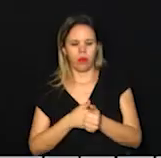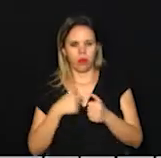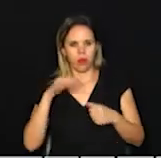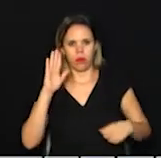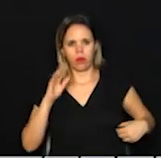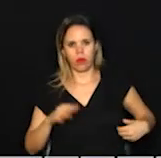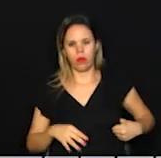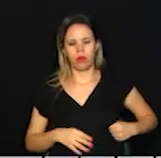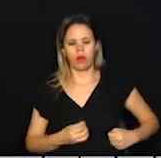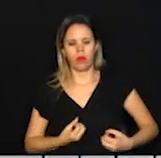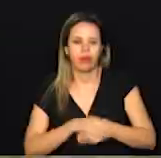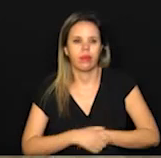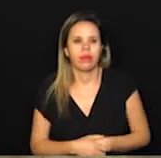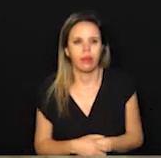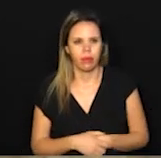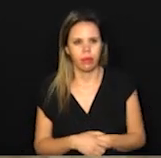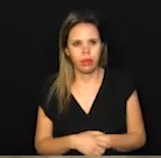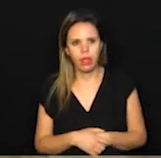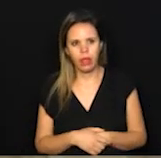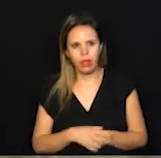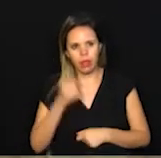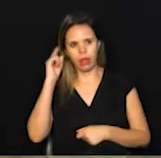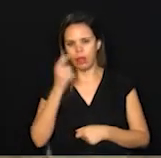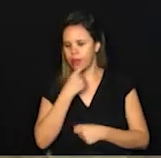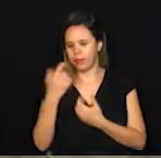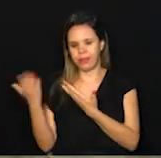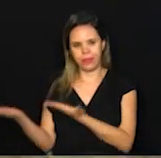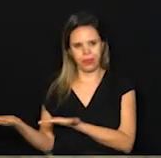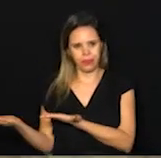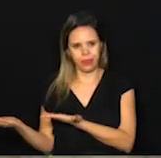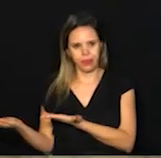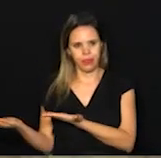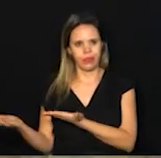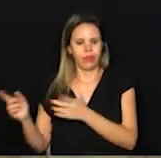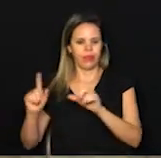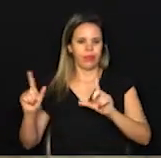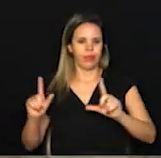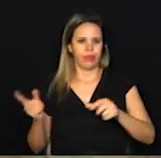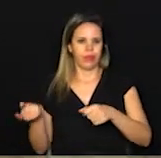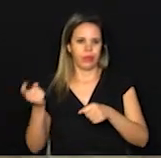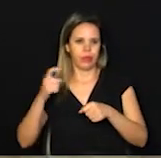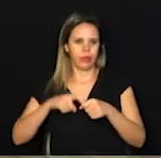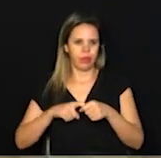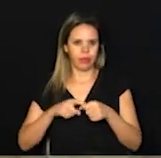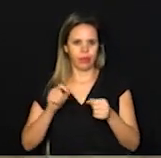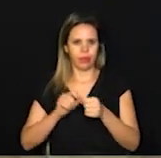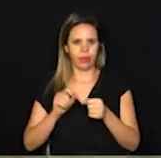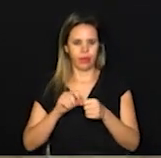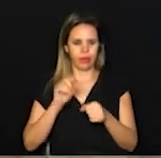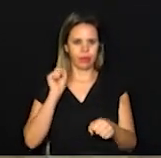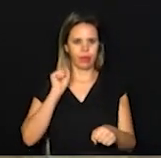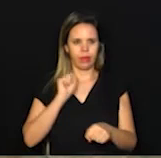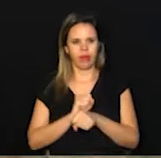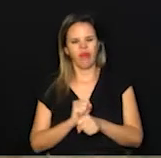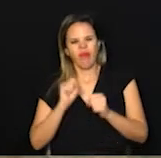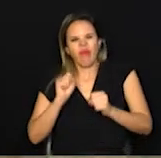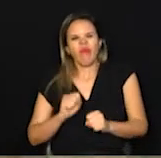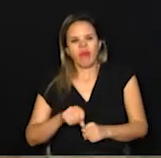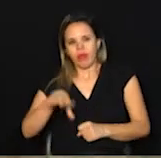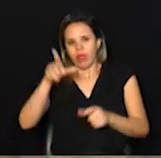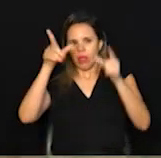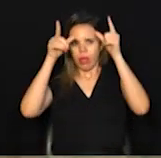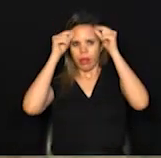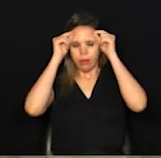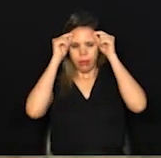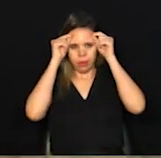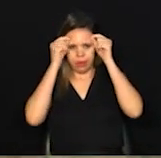mais informações. A Mirna Abreu já está aqui nos nossos estúdios de volta. A gente fez essa pausa aí para poder respirar